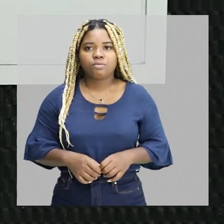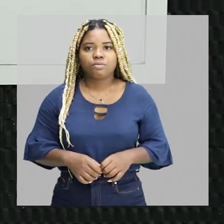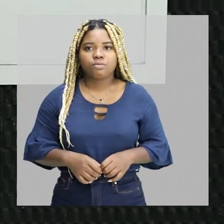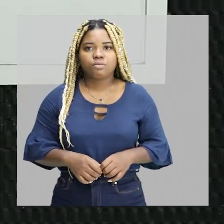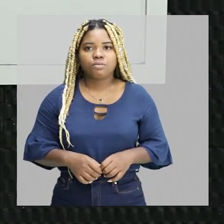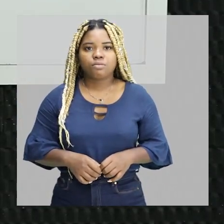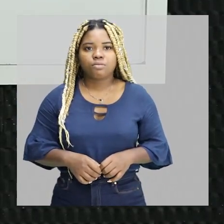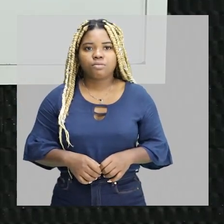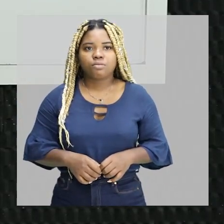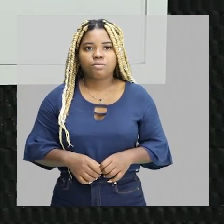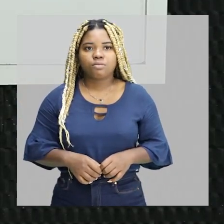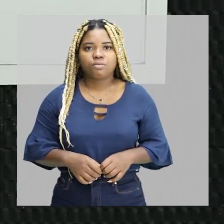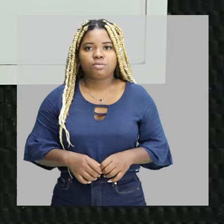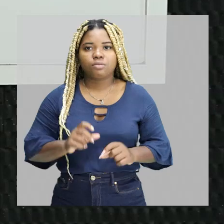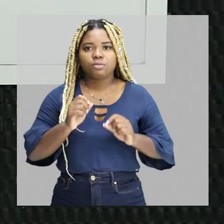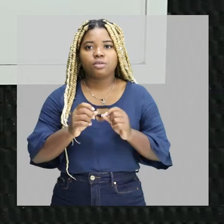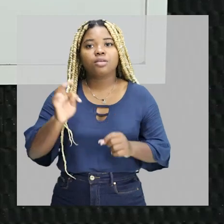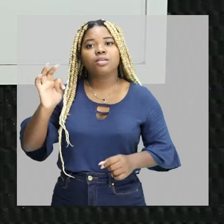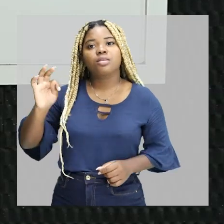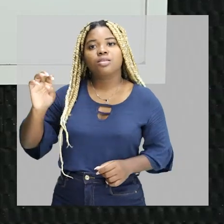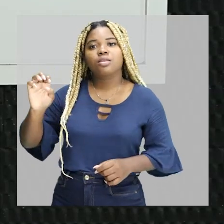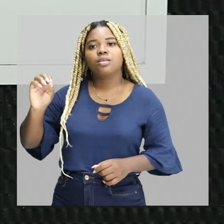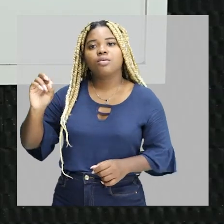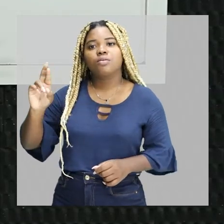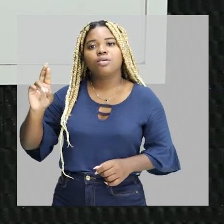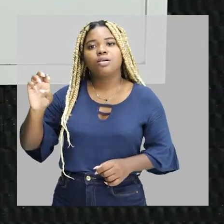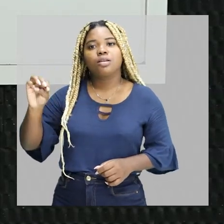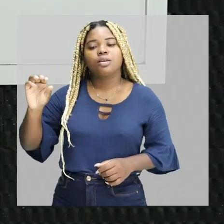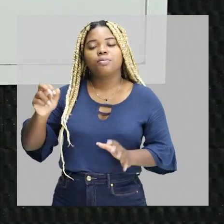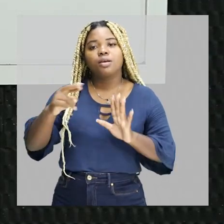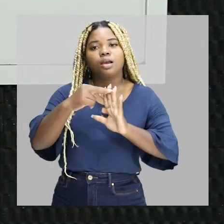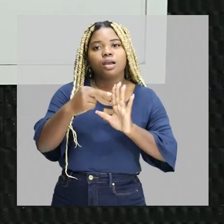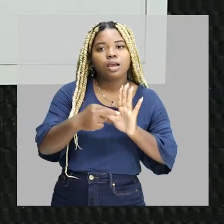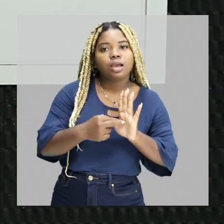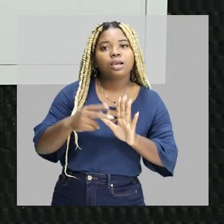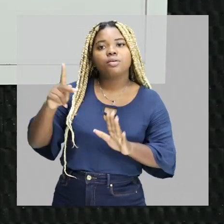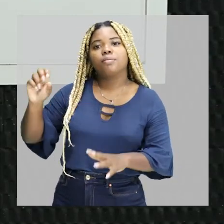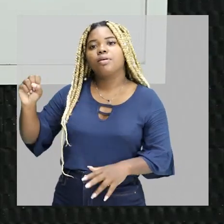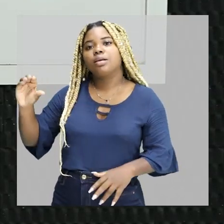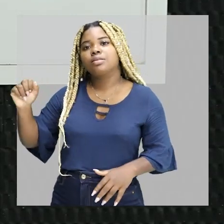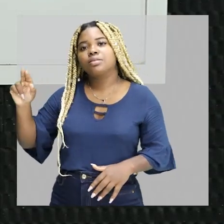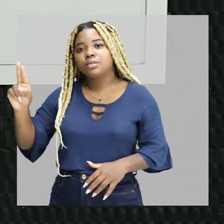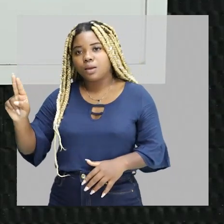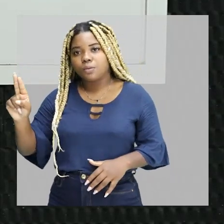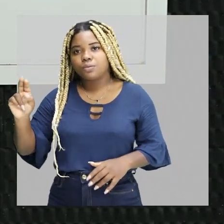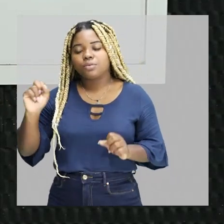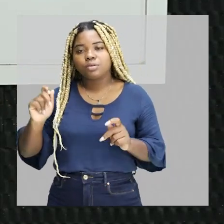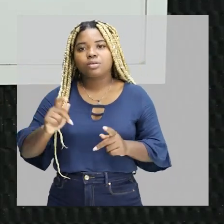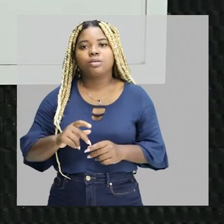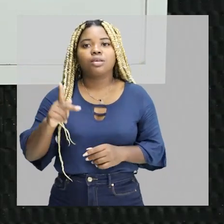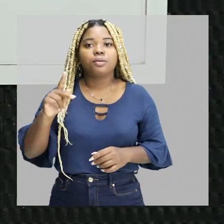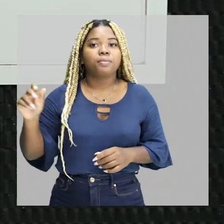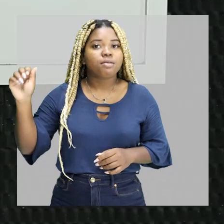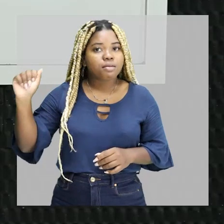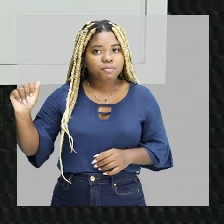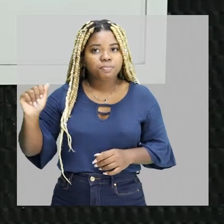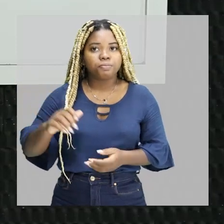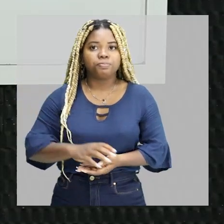que aqui nós chamamos isso aqui de teorema de Pascal, né? Que é essa distribuição de pressão que a gente vai ter dentro dos fluidos.